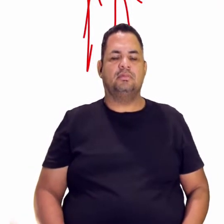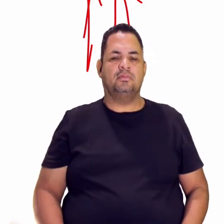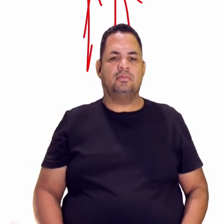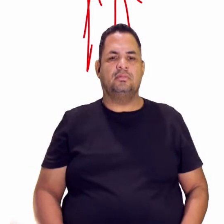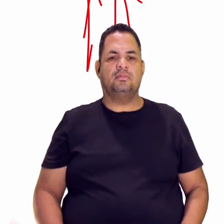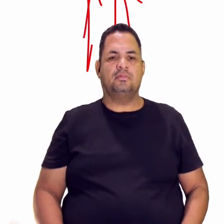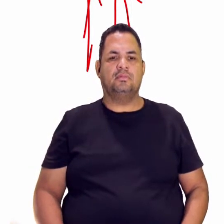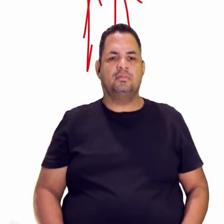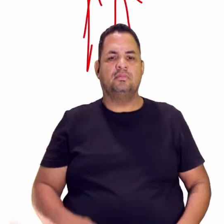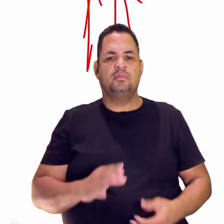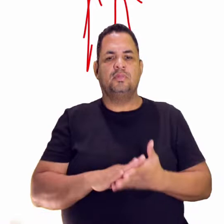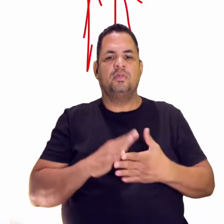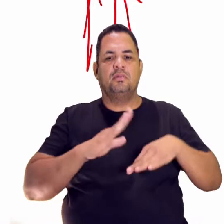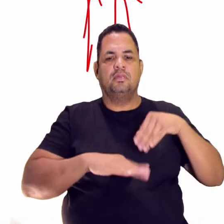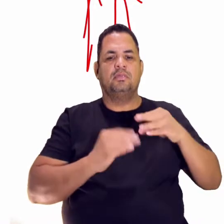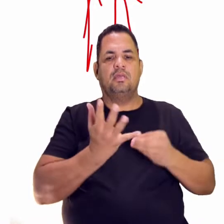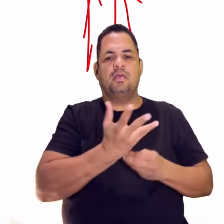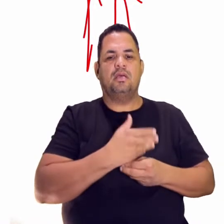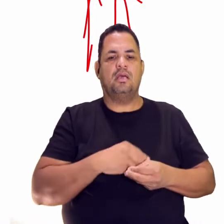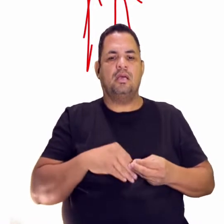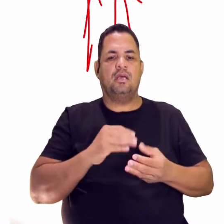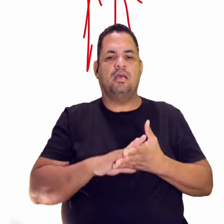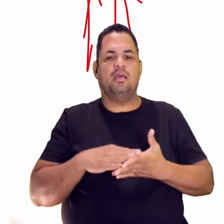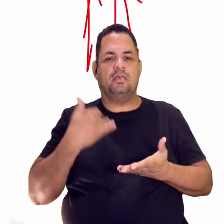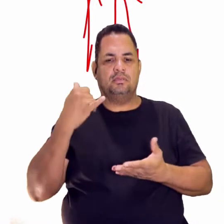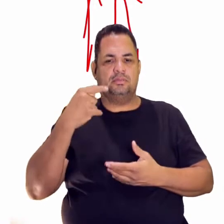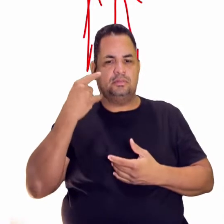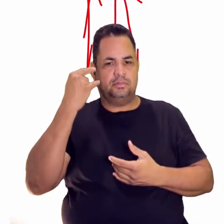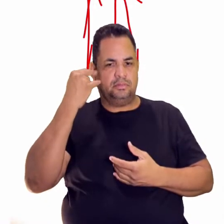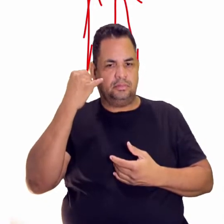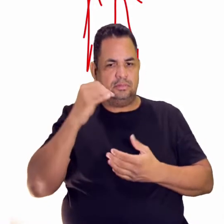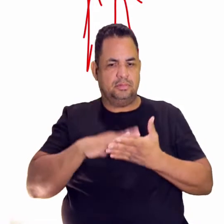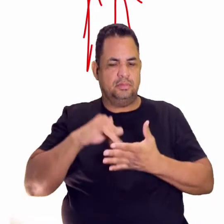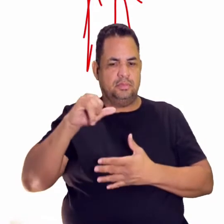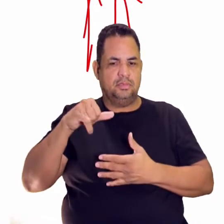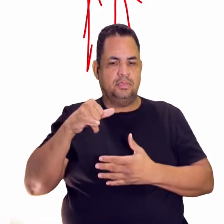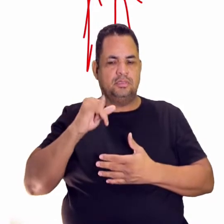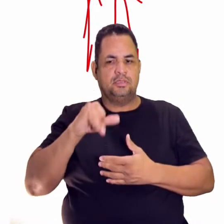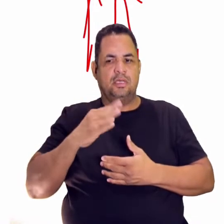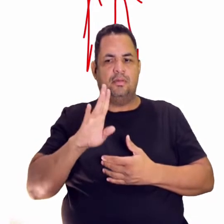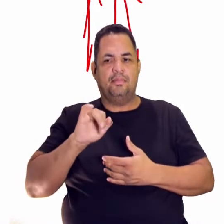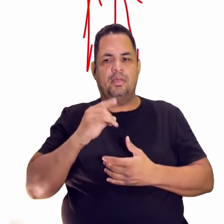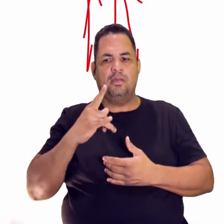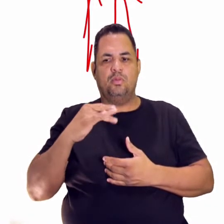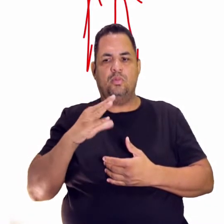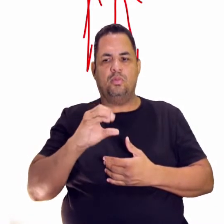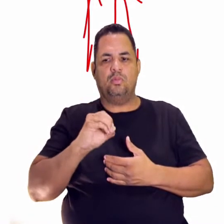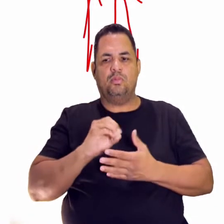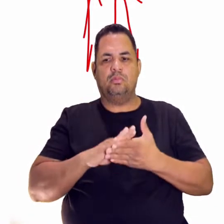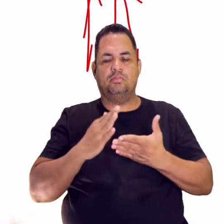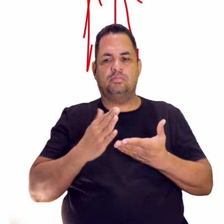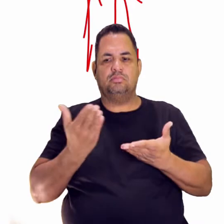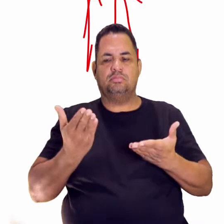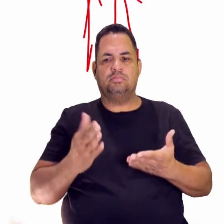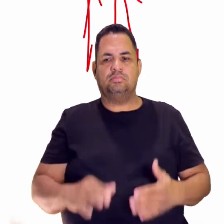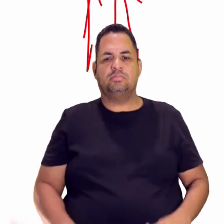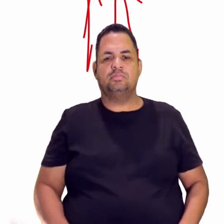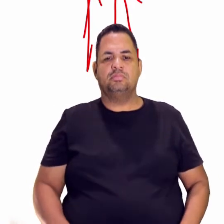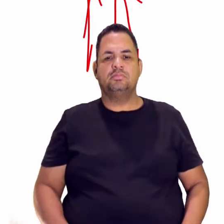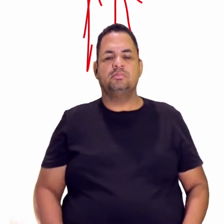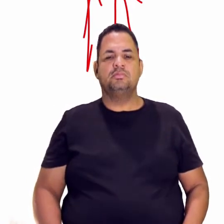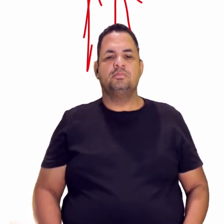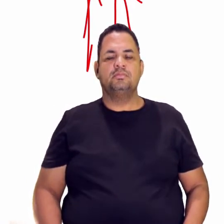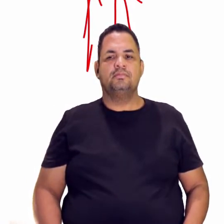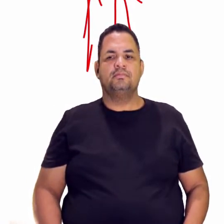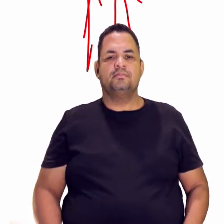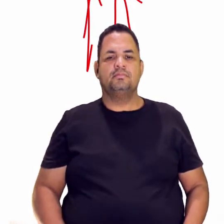uma artista japonesa, que foi fazer essa exposição lá em Londres e acabou acontecendo uma coisa totalmente inesperada